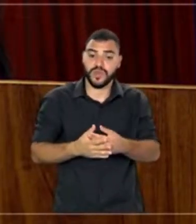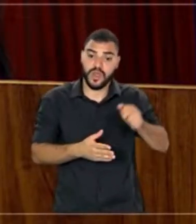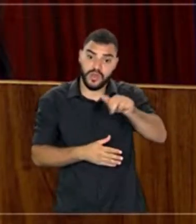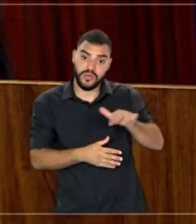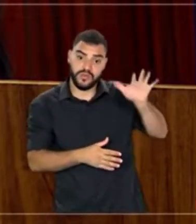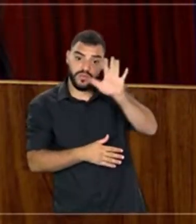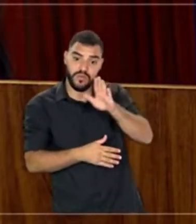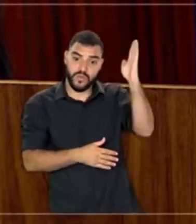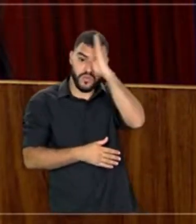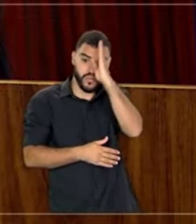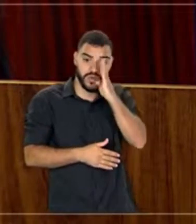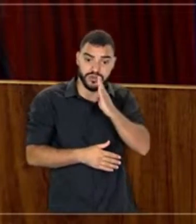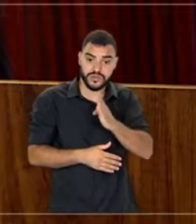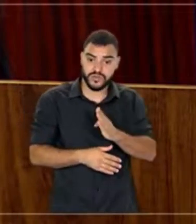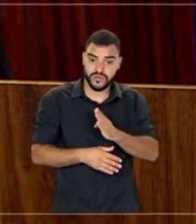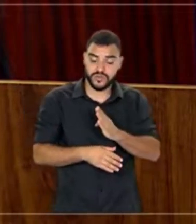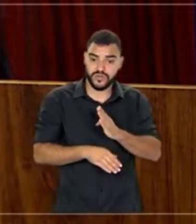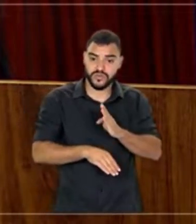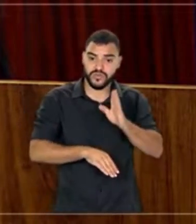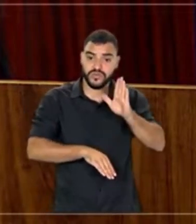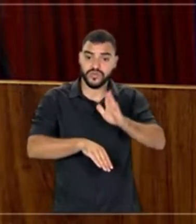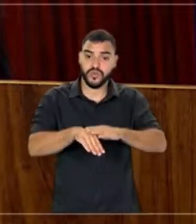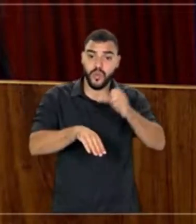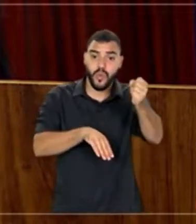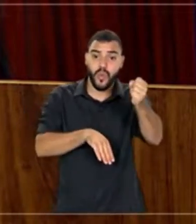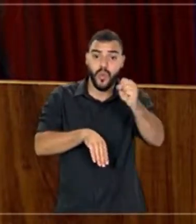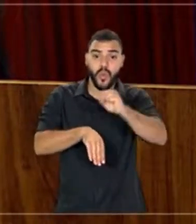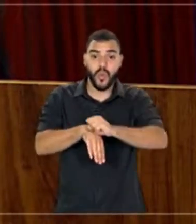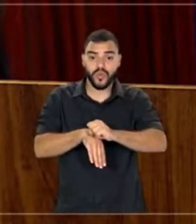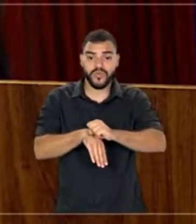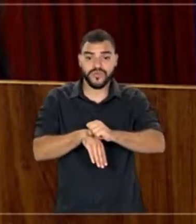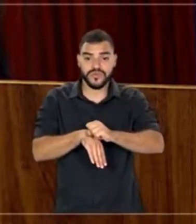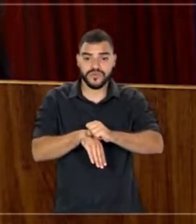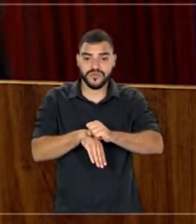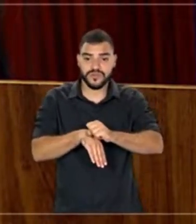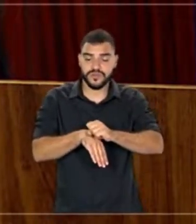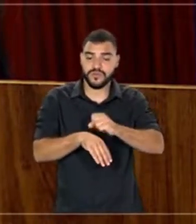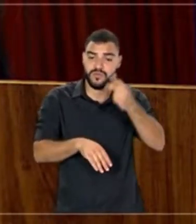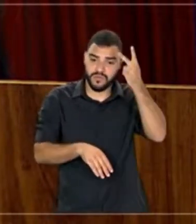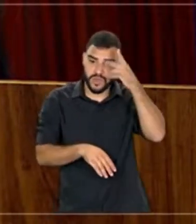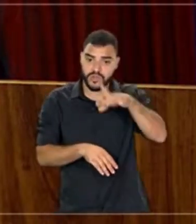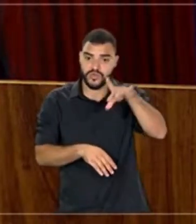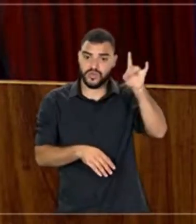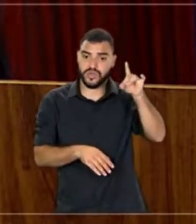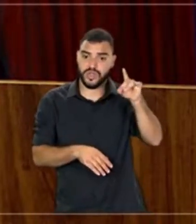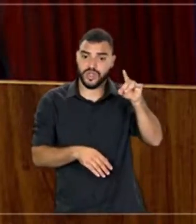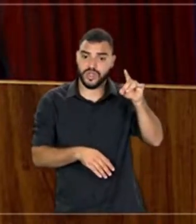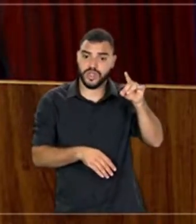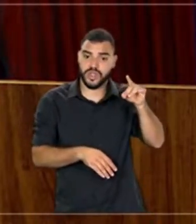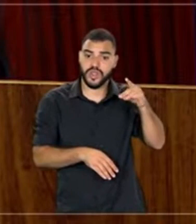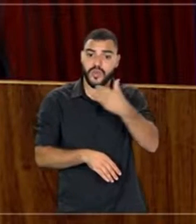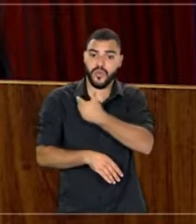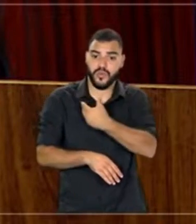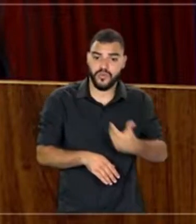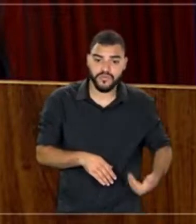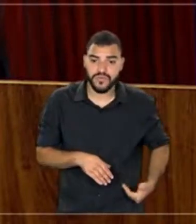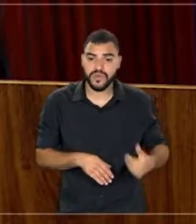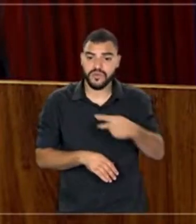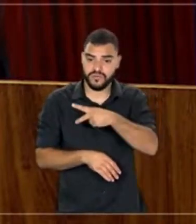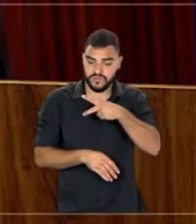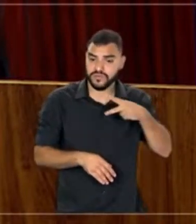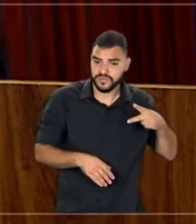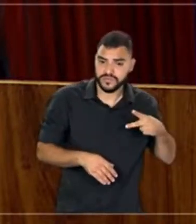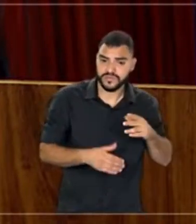foi chamada 8 vezes para escolher seu chefe de Estado e de governo, além das eleições locais. Mas